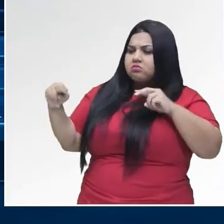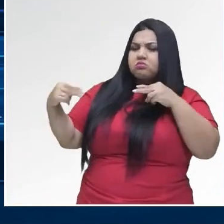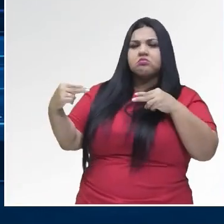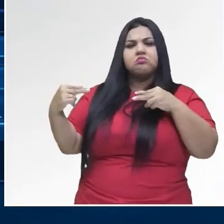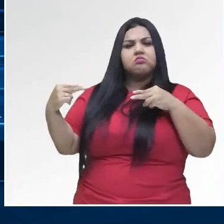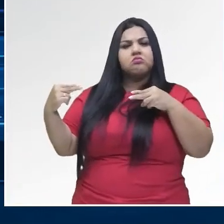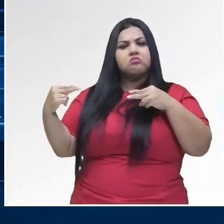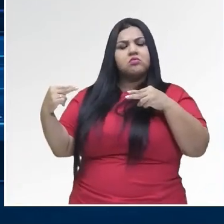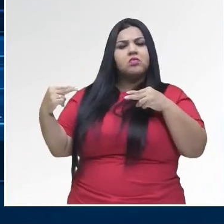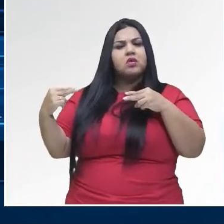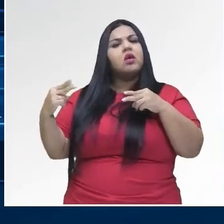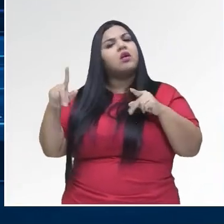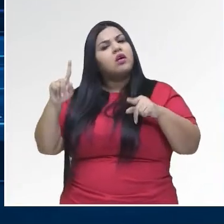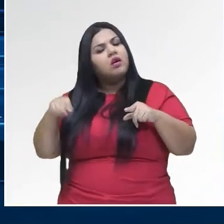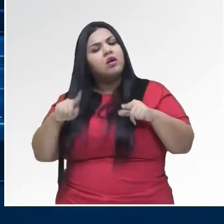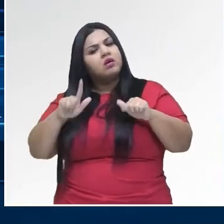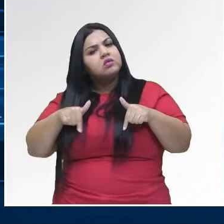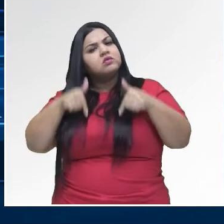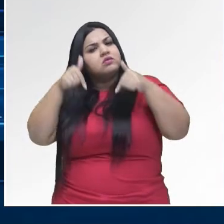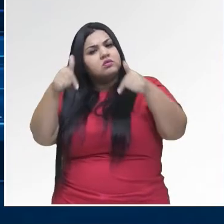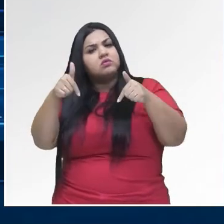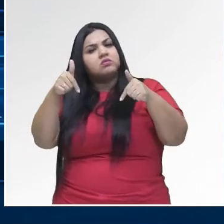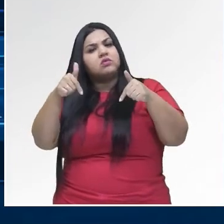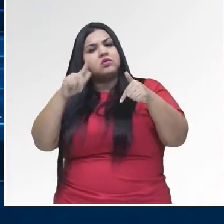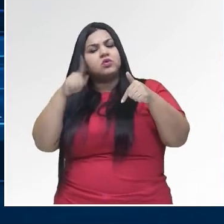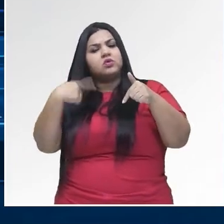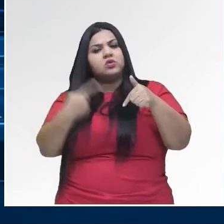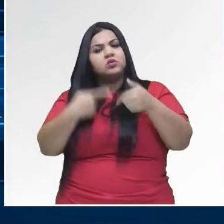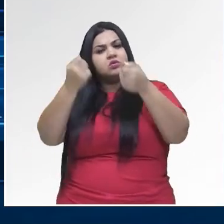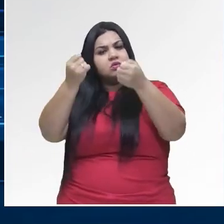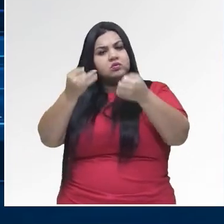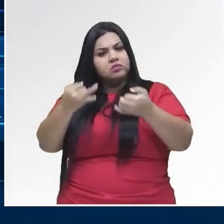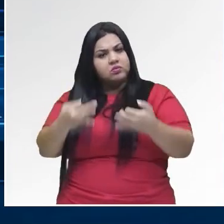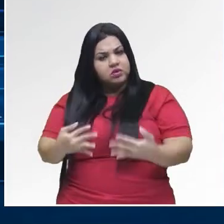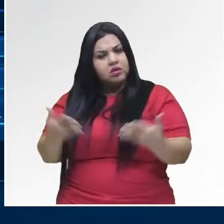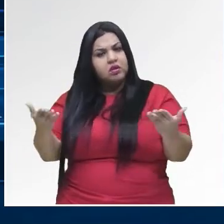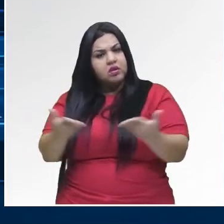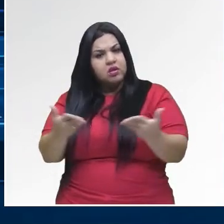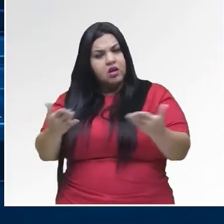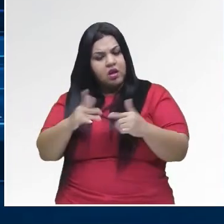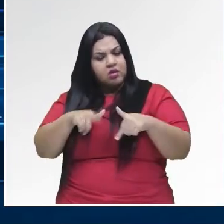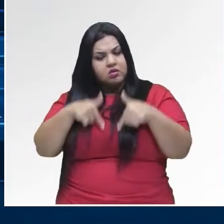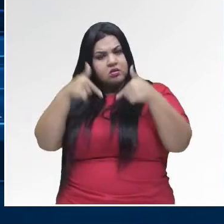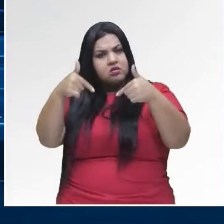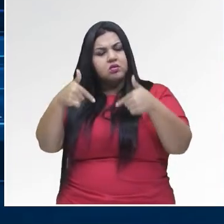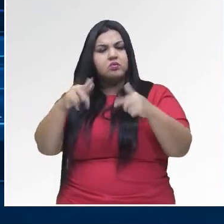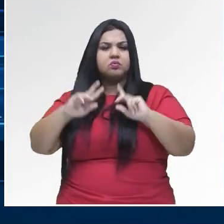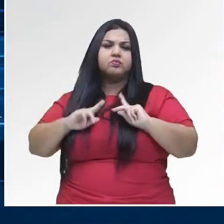Então, é essa ação que que está em jogo aqui, a ação humana.